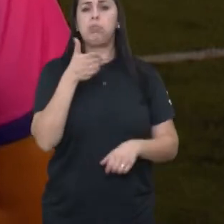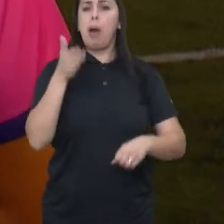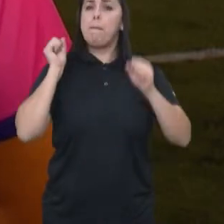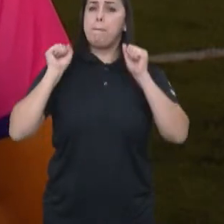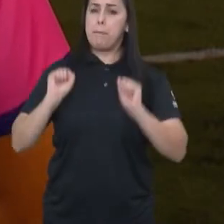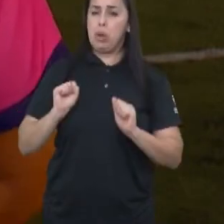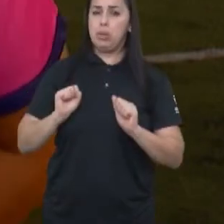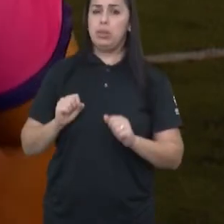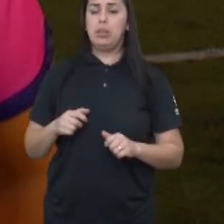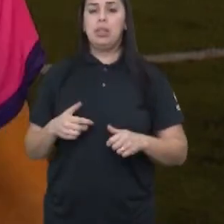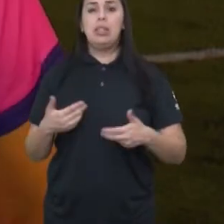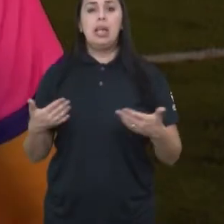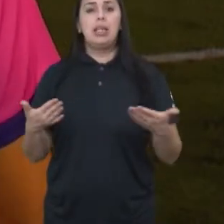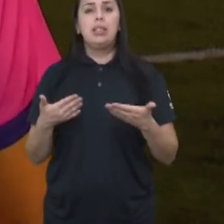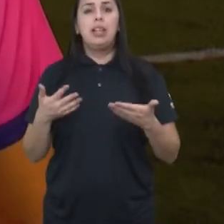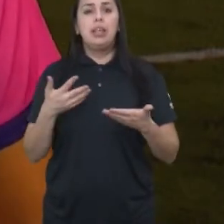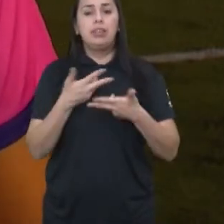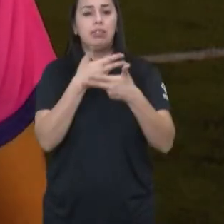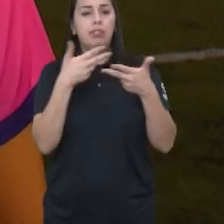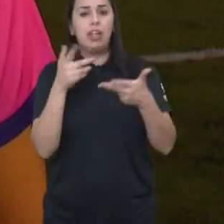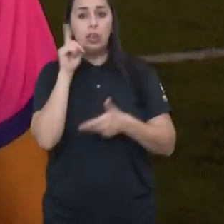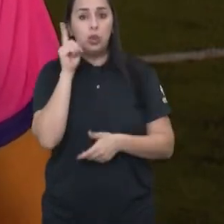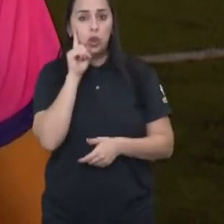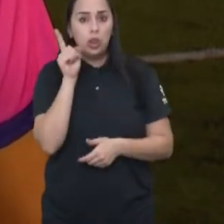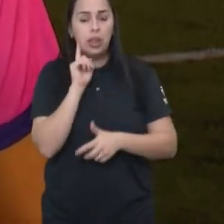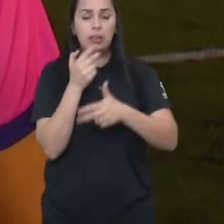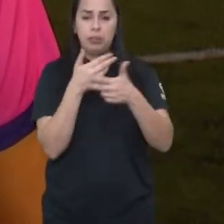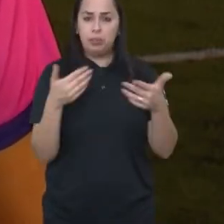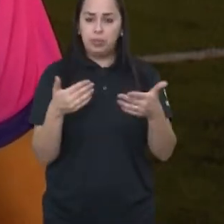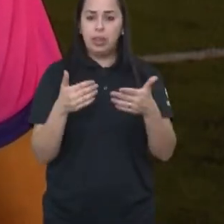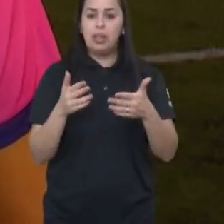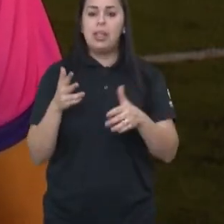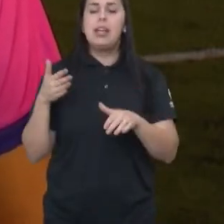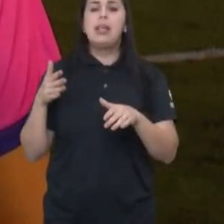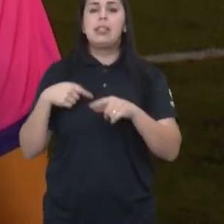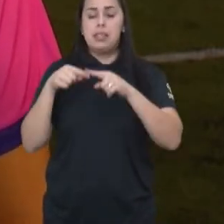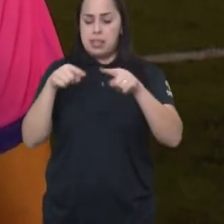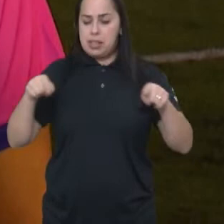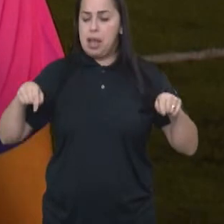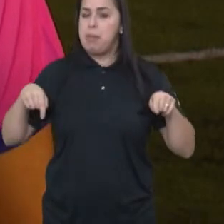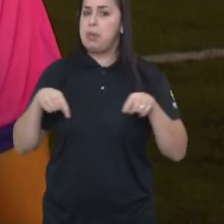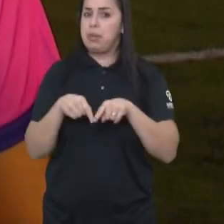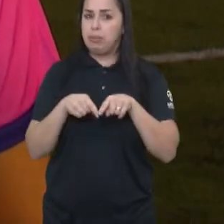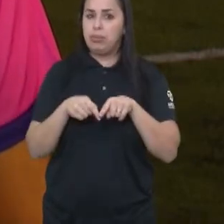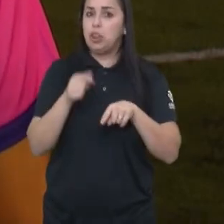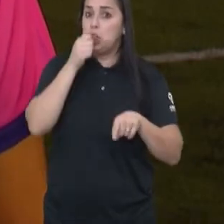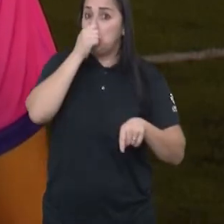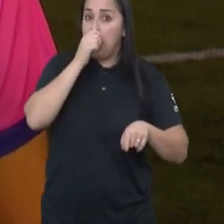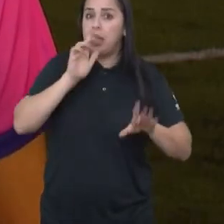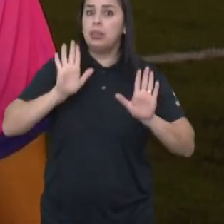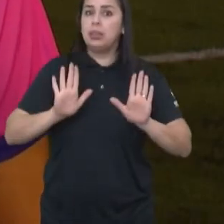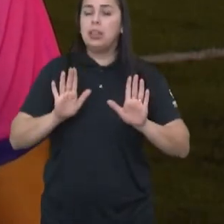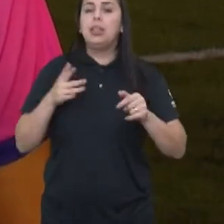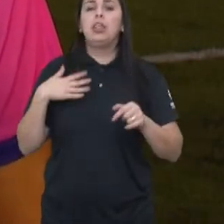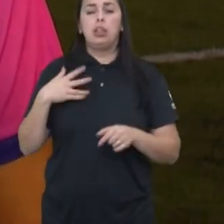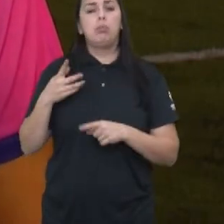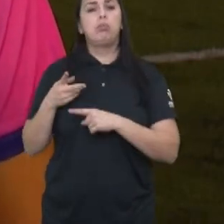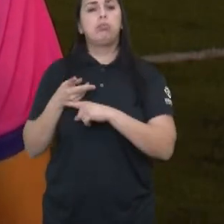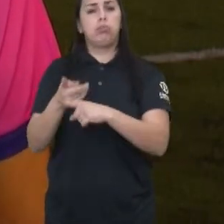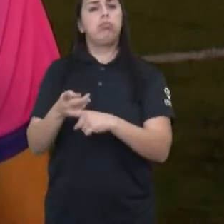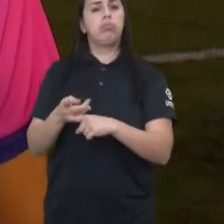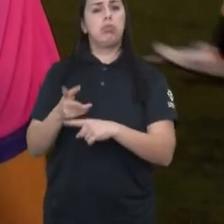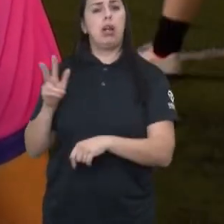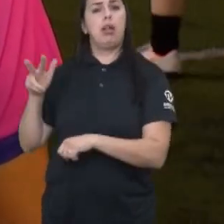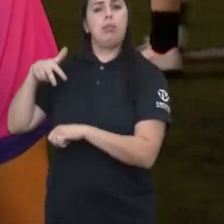aqui a gente tem vários dias né não só hoje e é sempre com a quadra cheia e a gente buscando realmente nosso